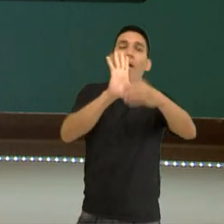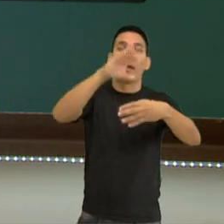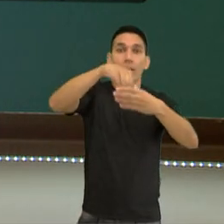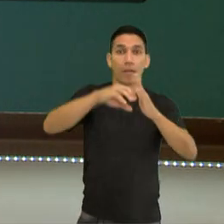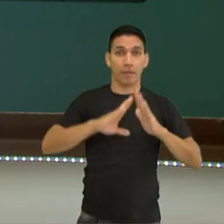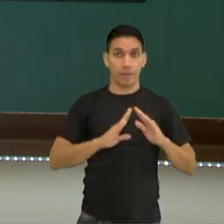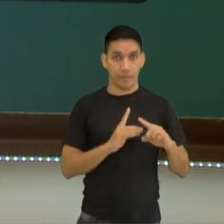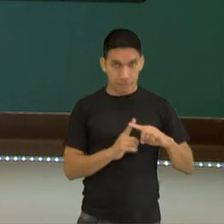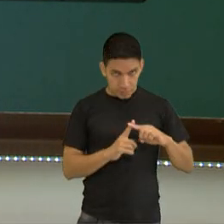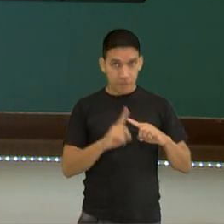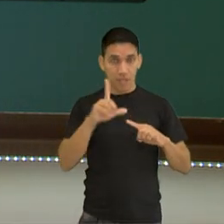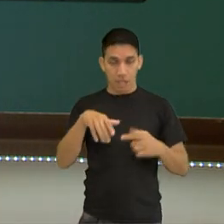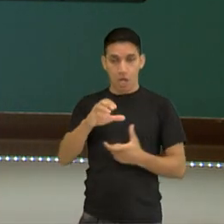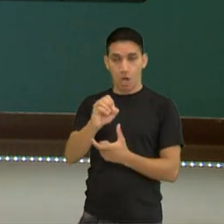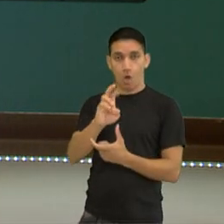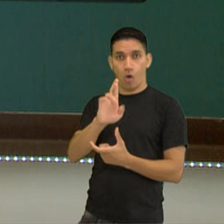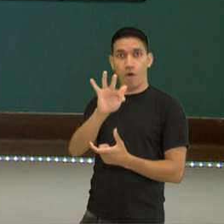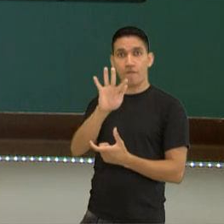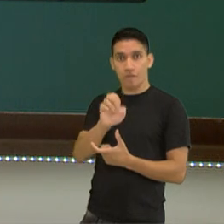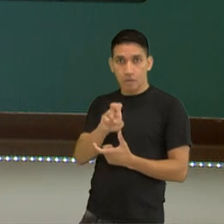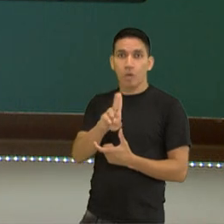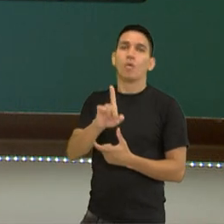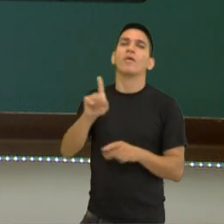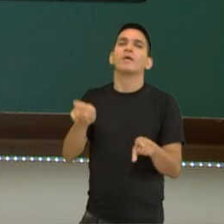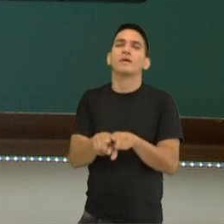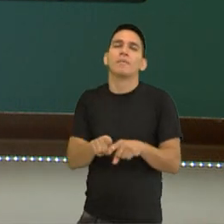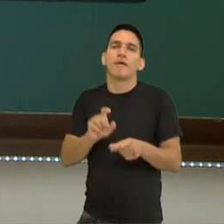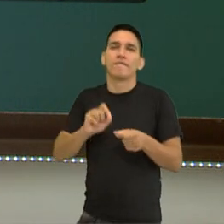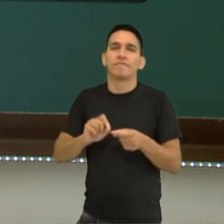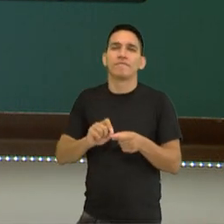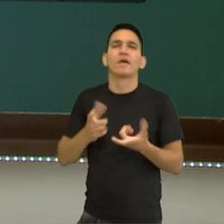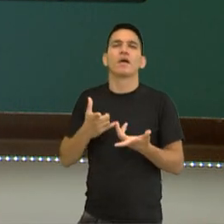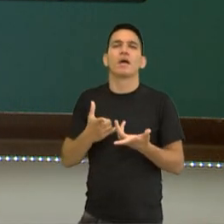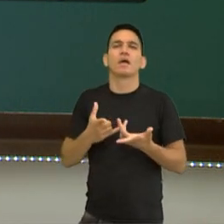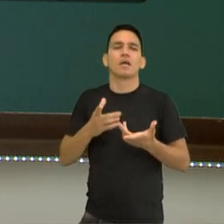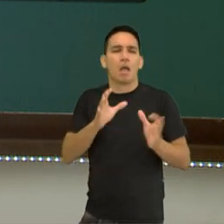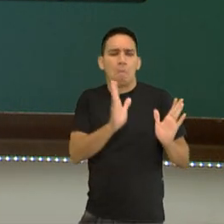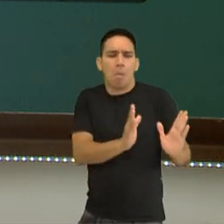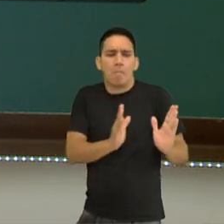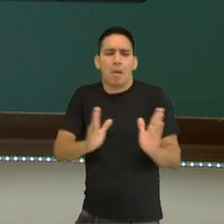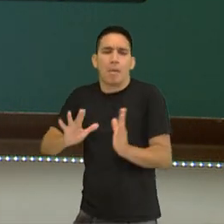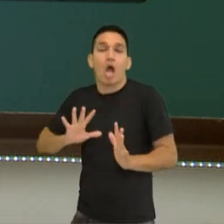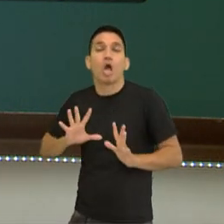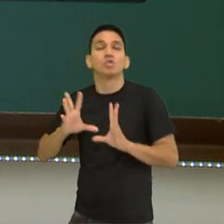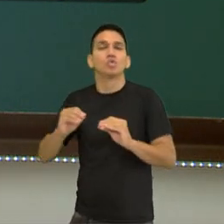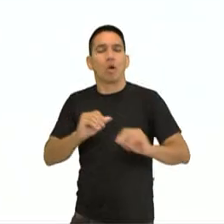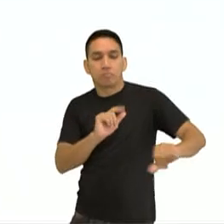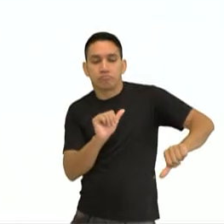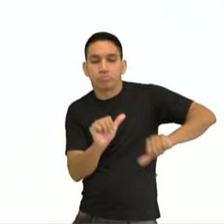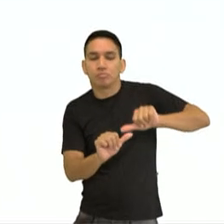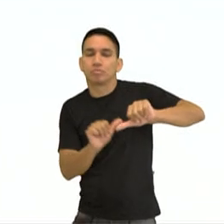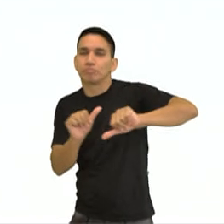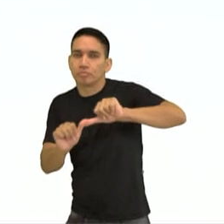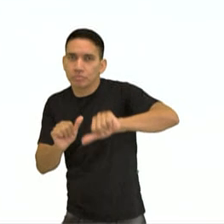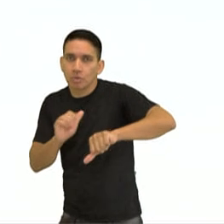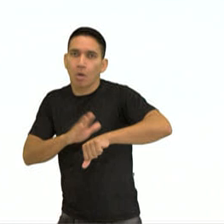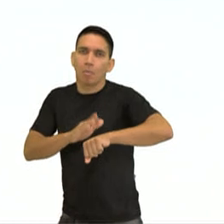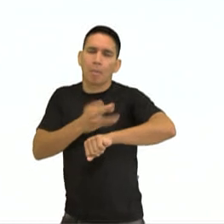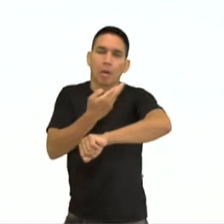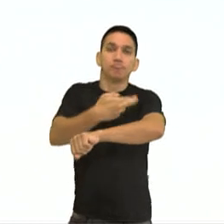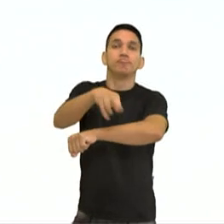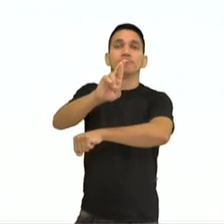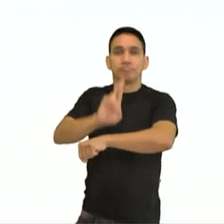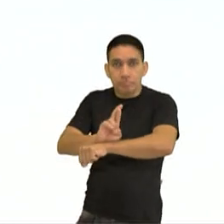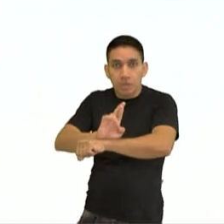o Orfeu, fez a orquestra da ópera, representando-a em todo o esplendor, definiu a transição do estilo